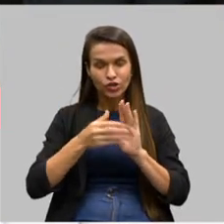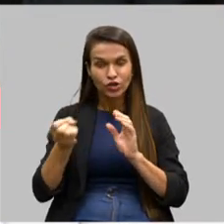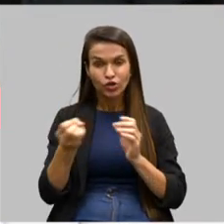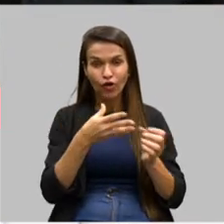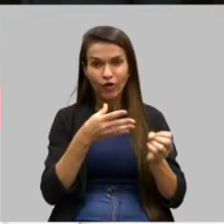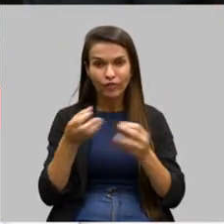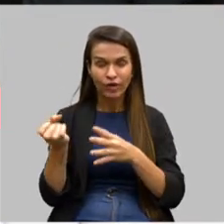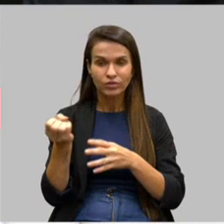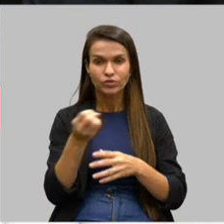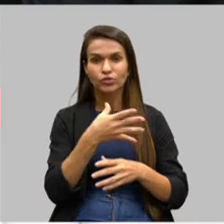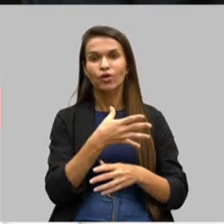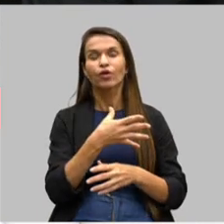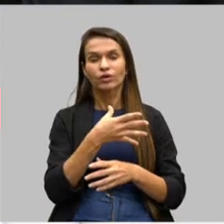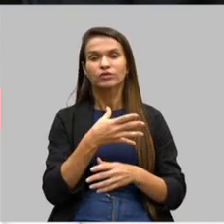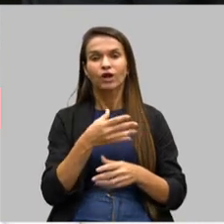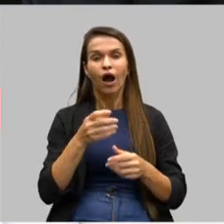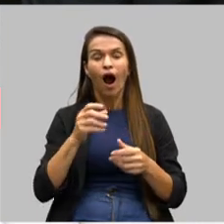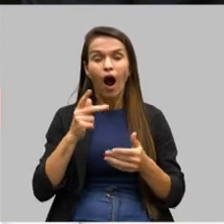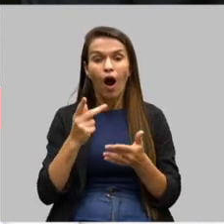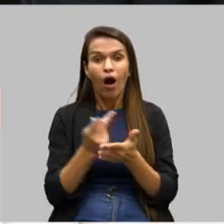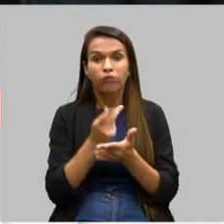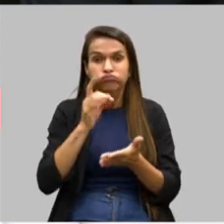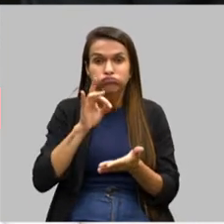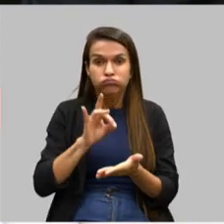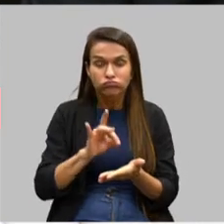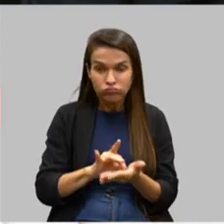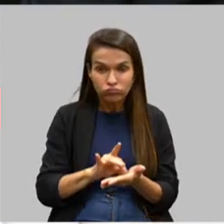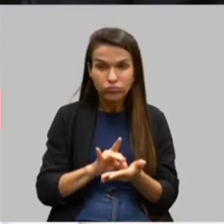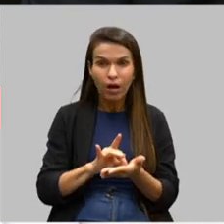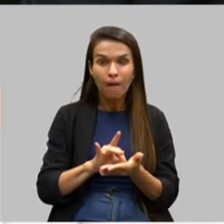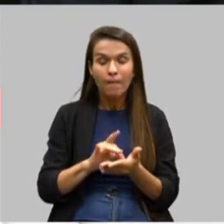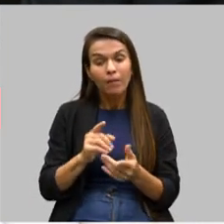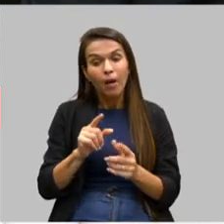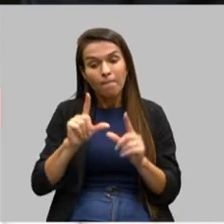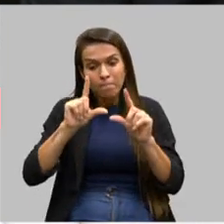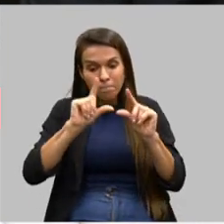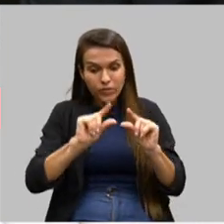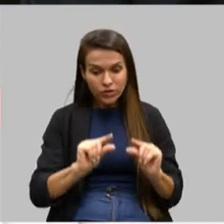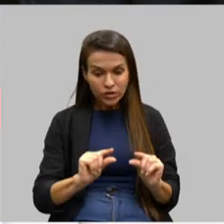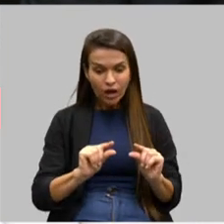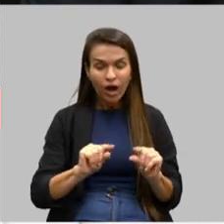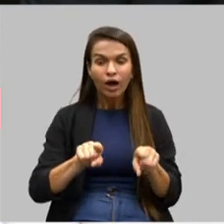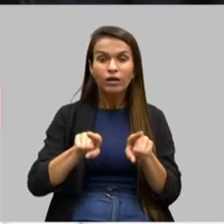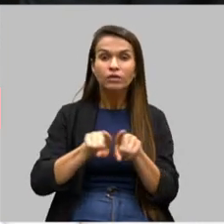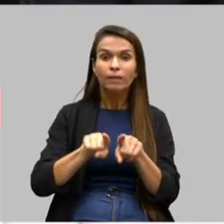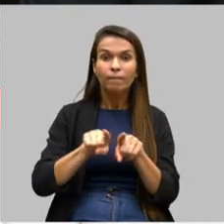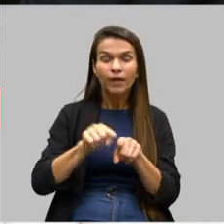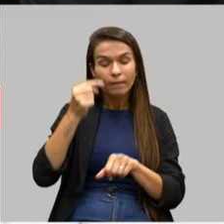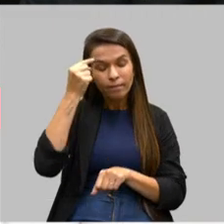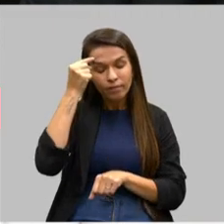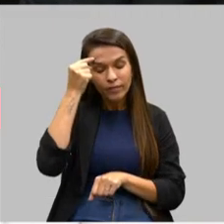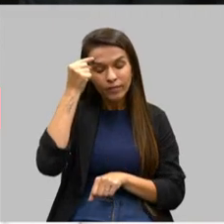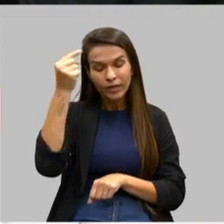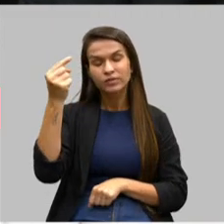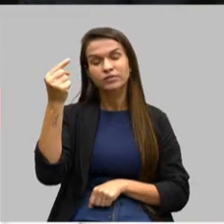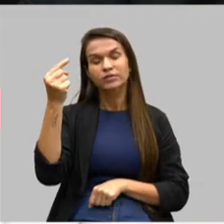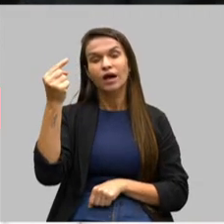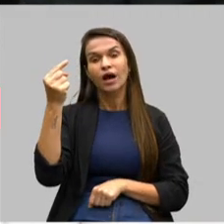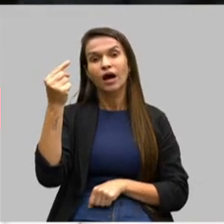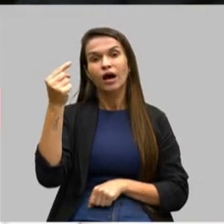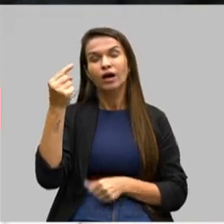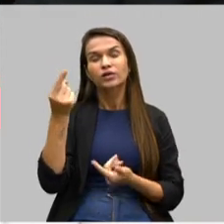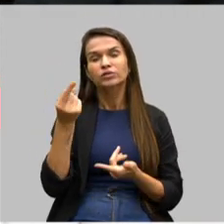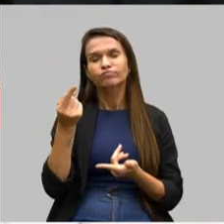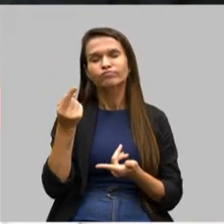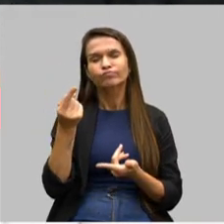sejam feitas, tanto para mitigar, mas como para pensar em